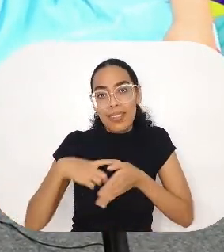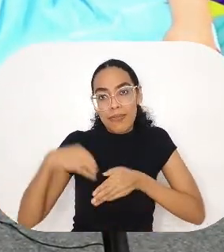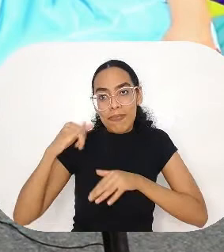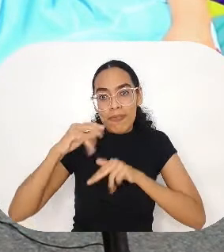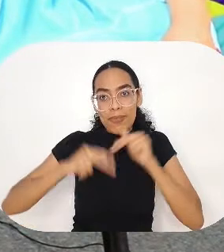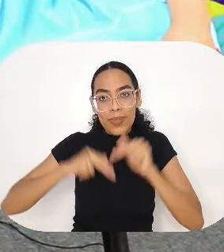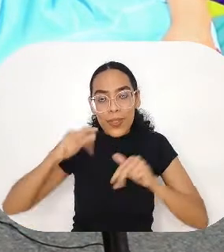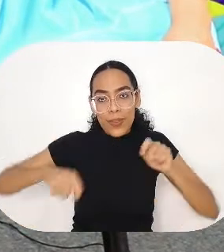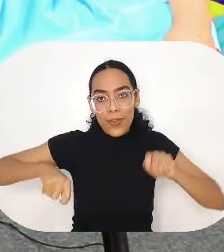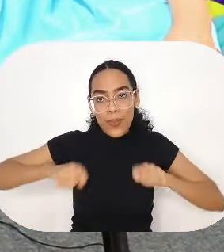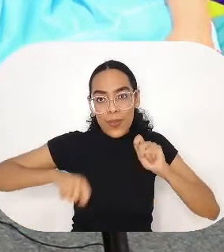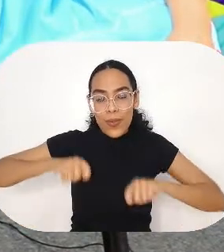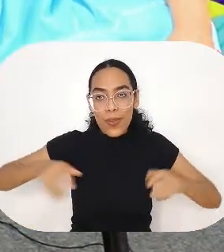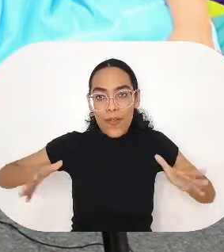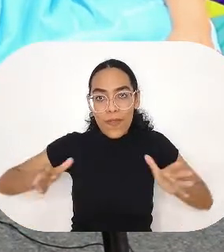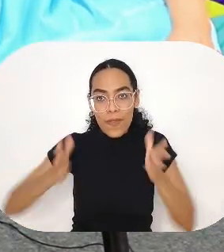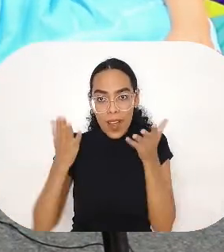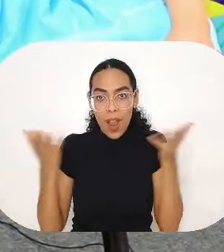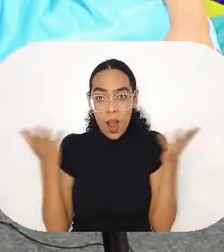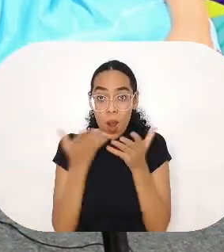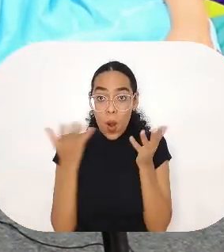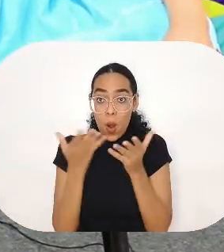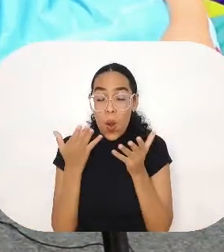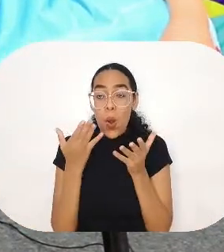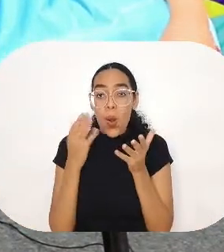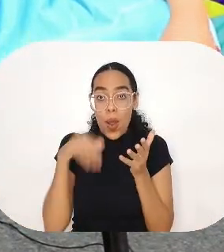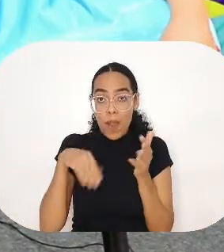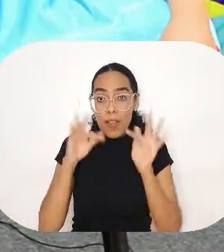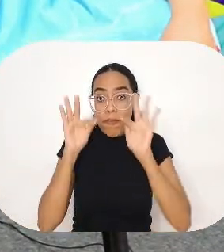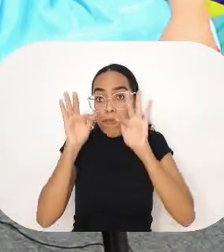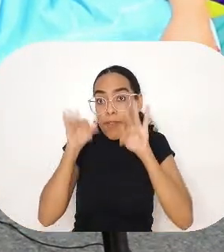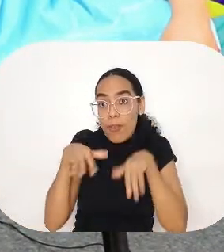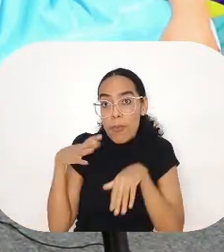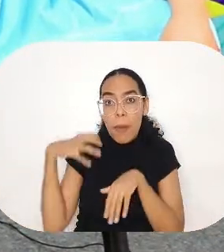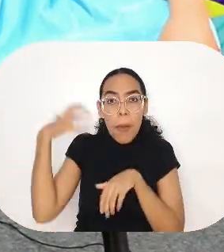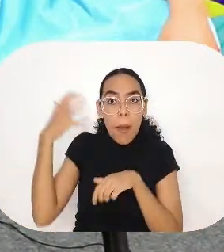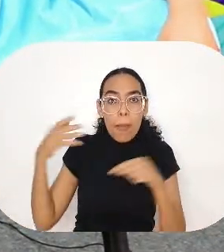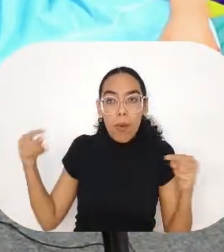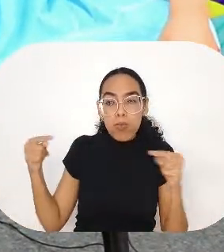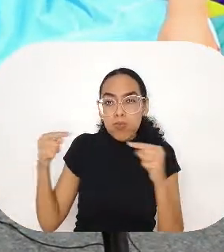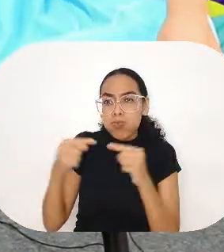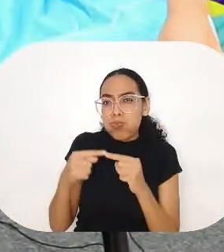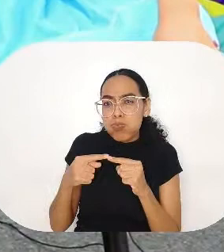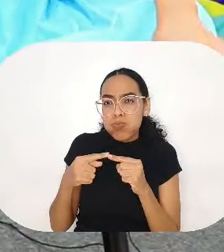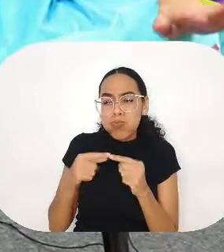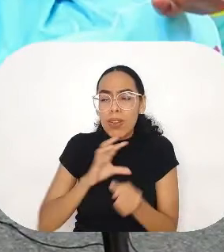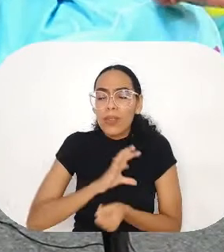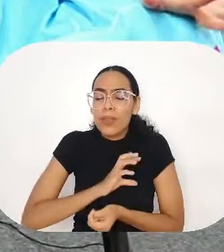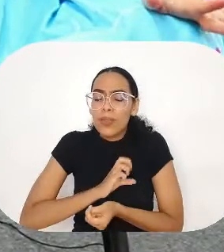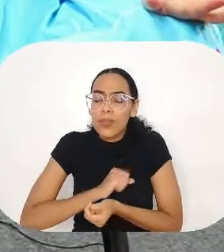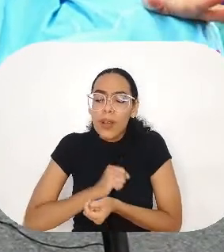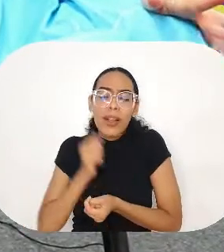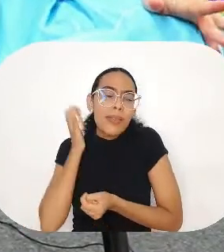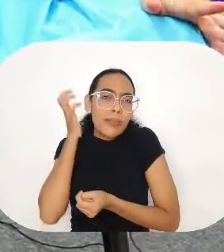isso, vamos encerrar com a minha música preferida? Bora. Ai, gente, eu amo demais essa música.